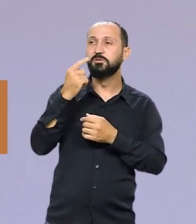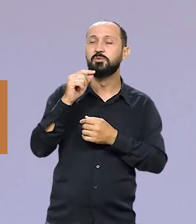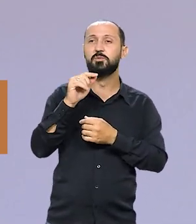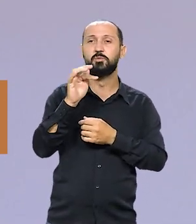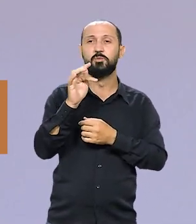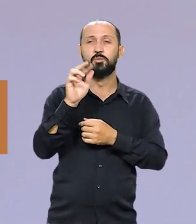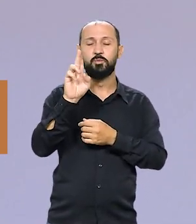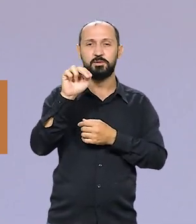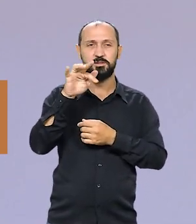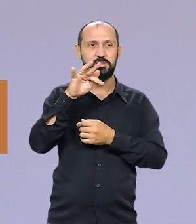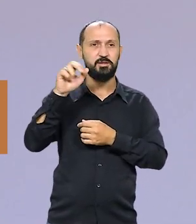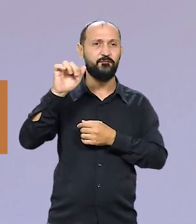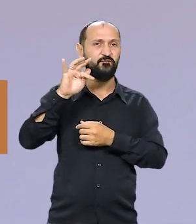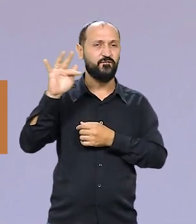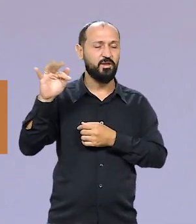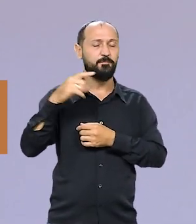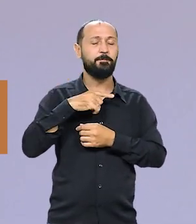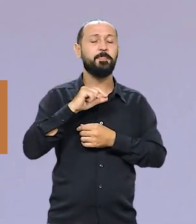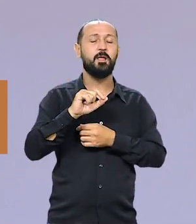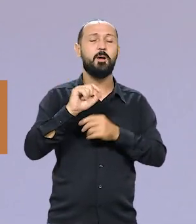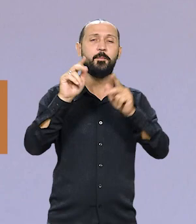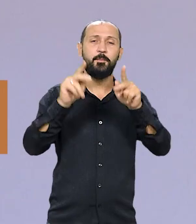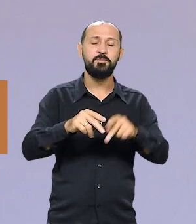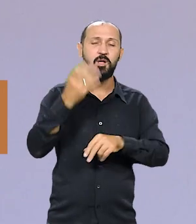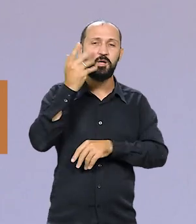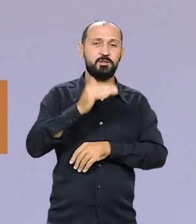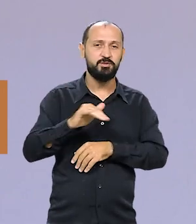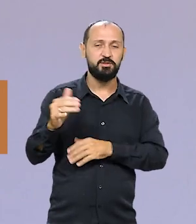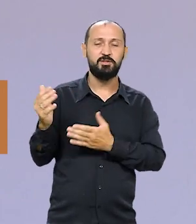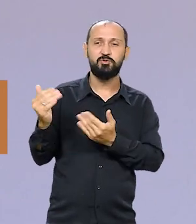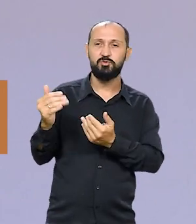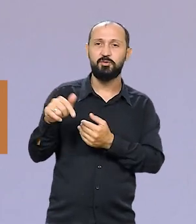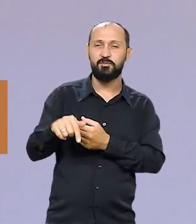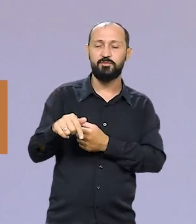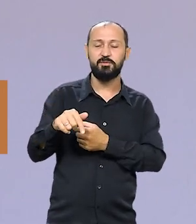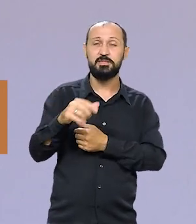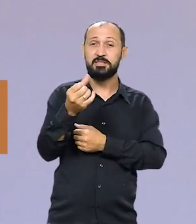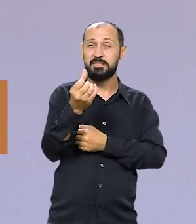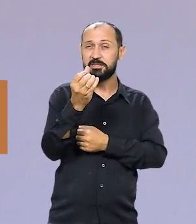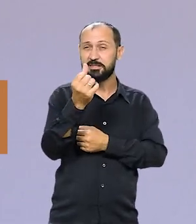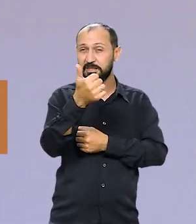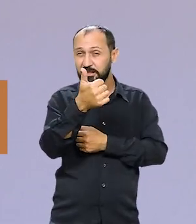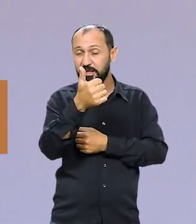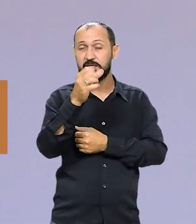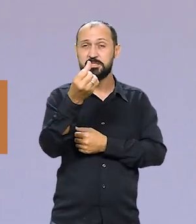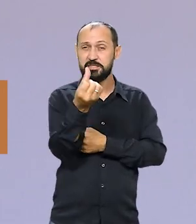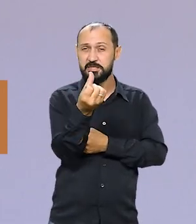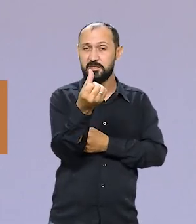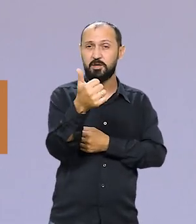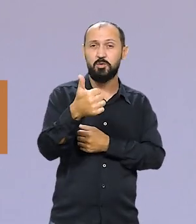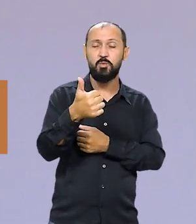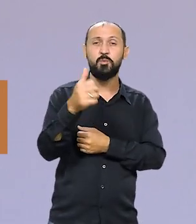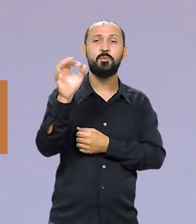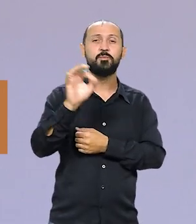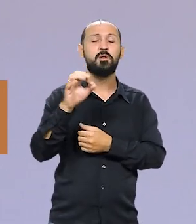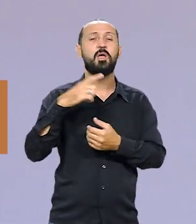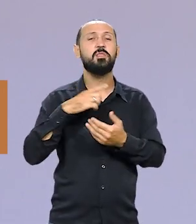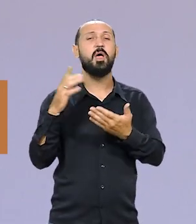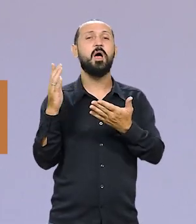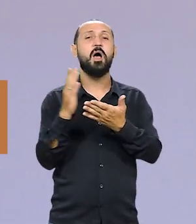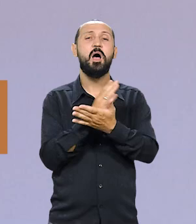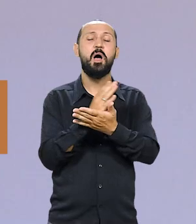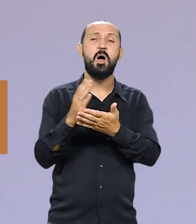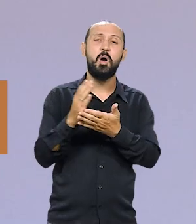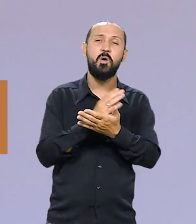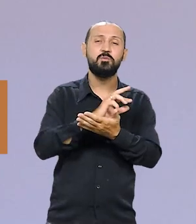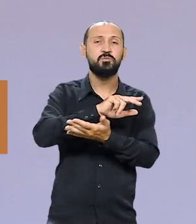por exemplo, a Unicef tem ligações, 61% da população de crianças e adolescentes no Brasil, 61%, vive com